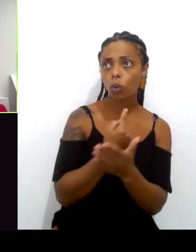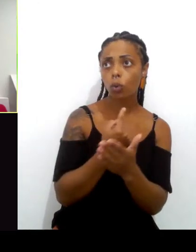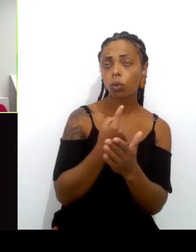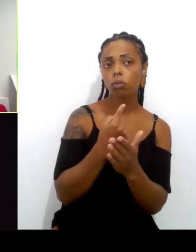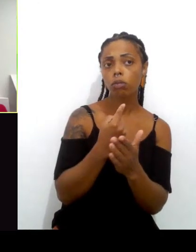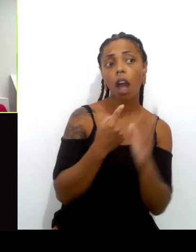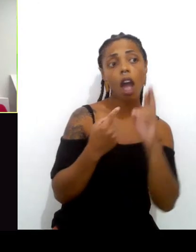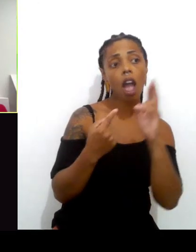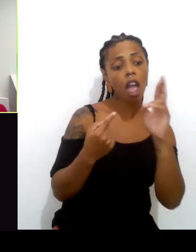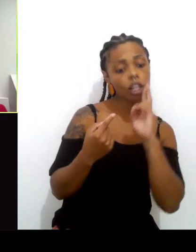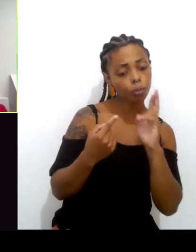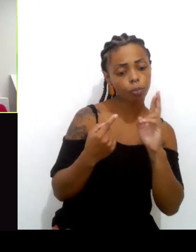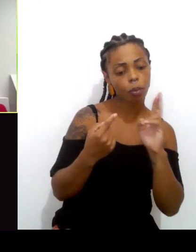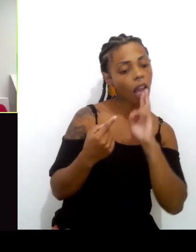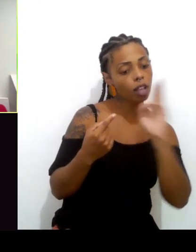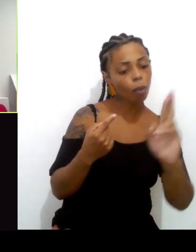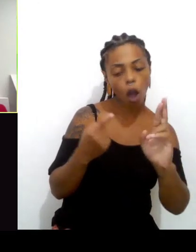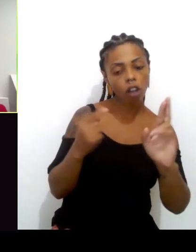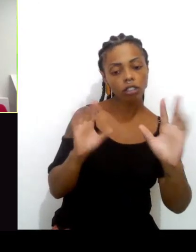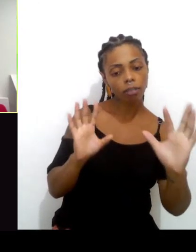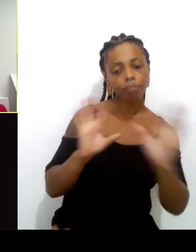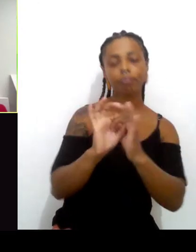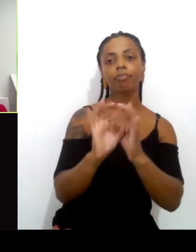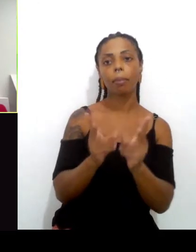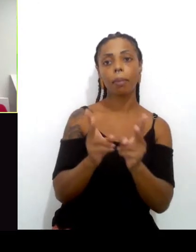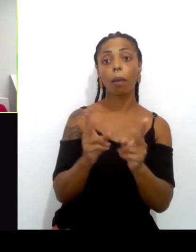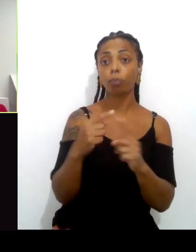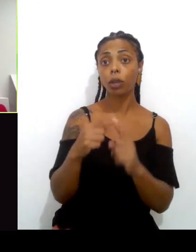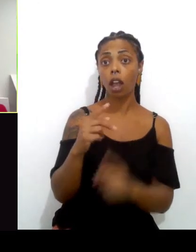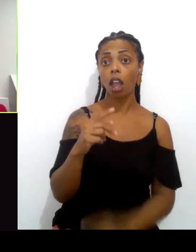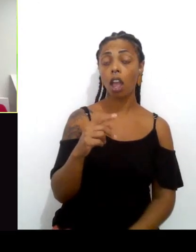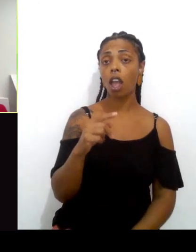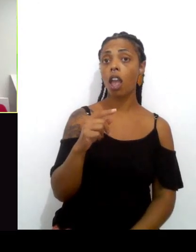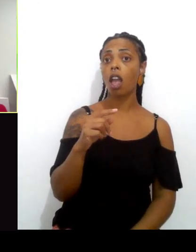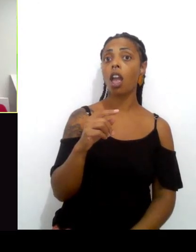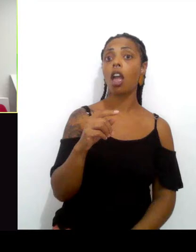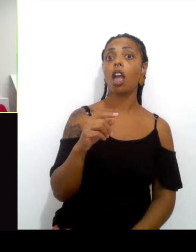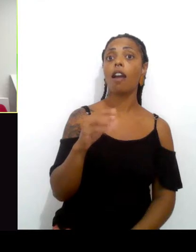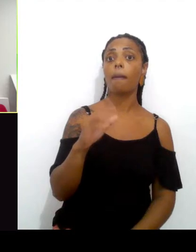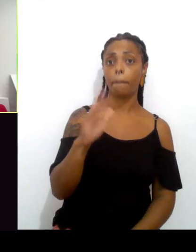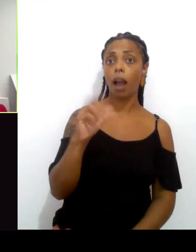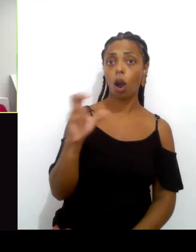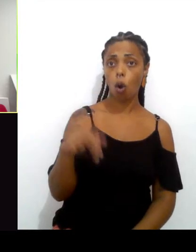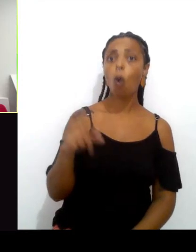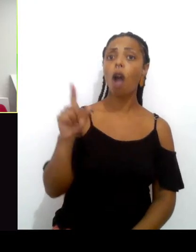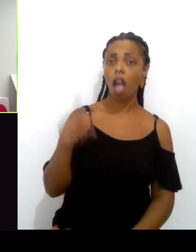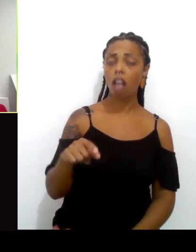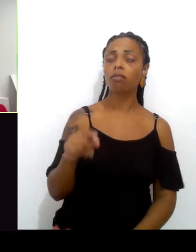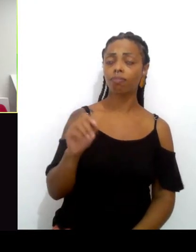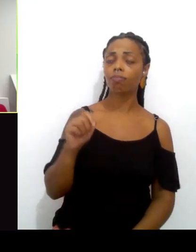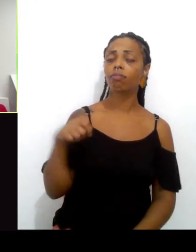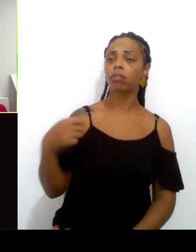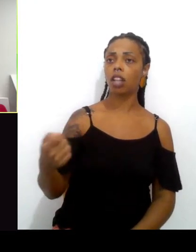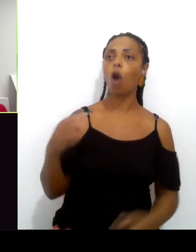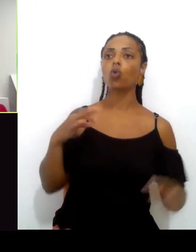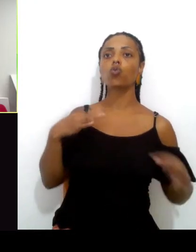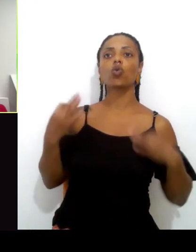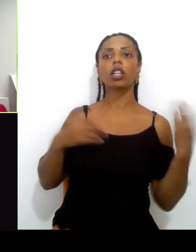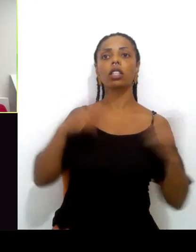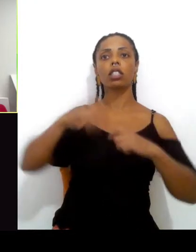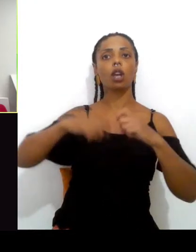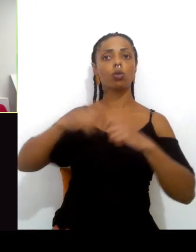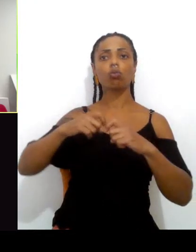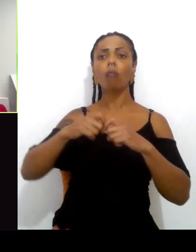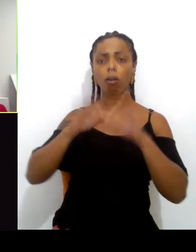maneira Francis Bacon era sem o motorista sexual sem dúvidas ele era turista sexual em sorro